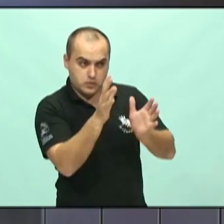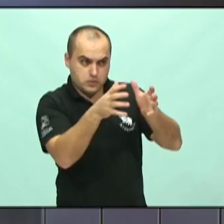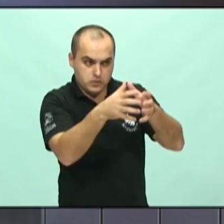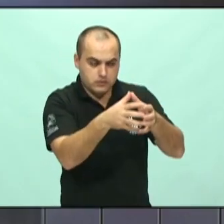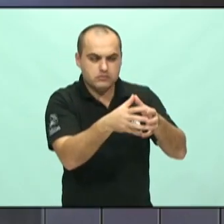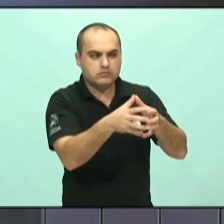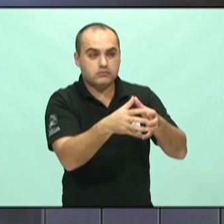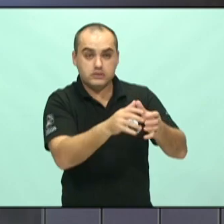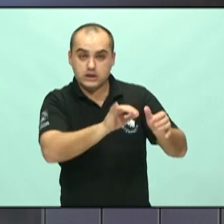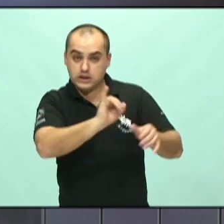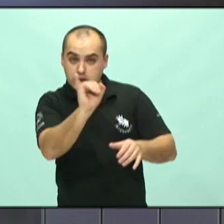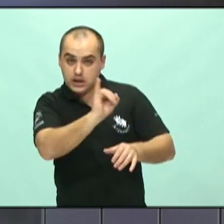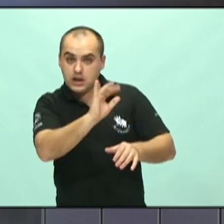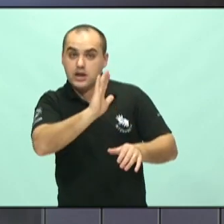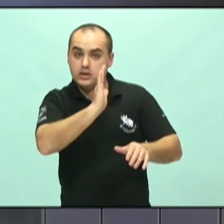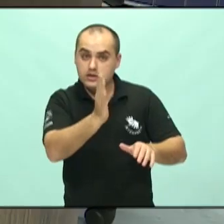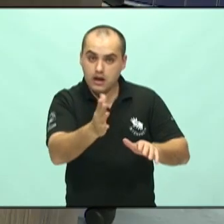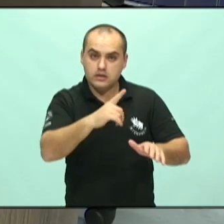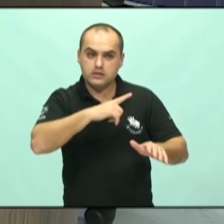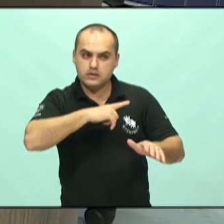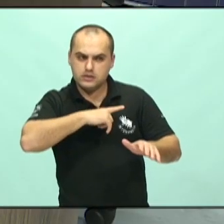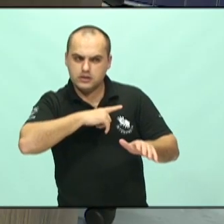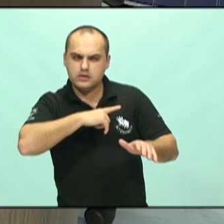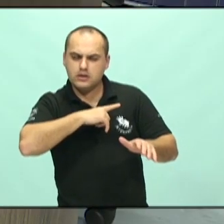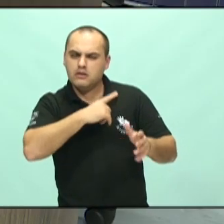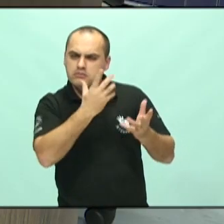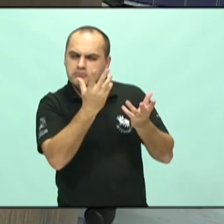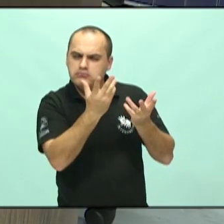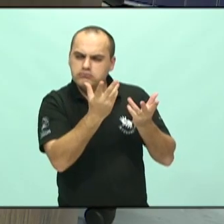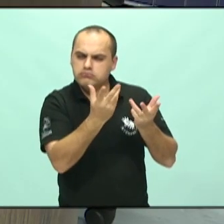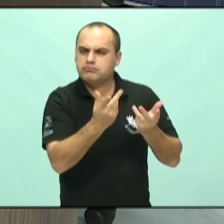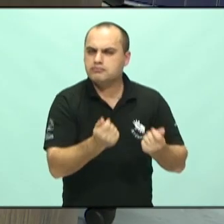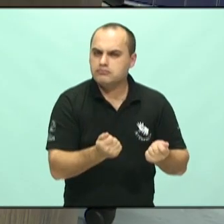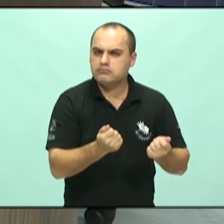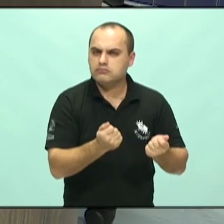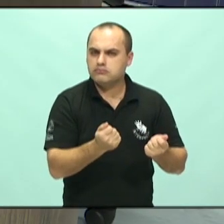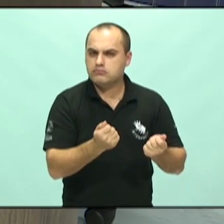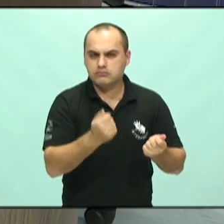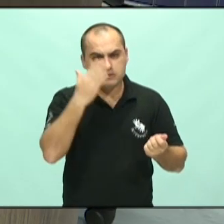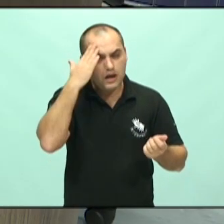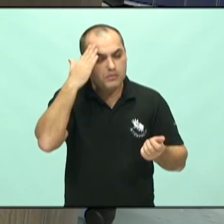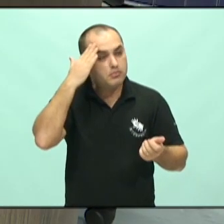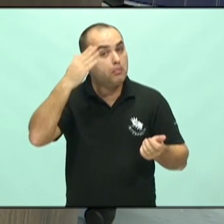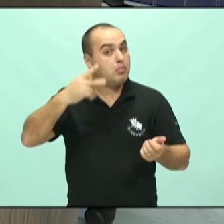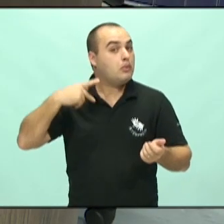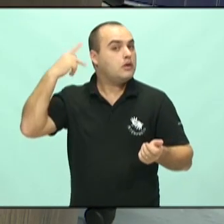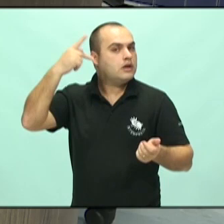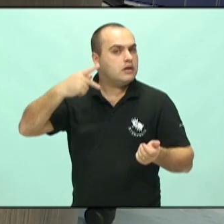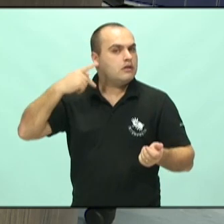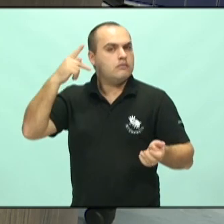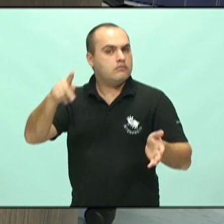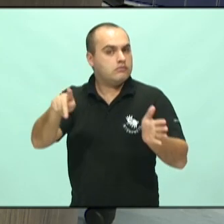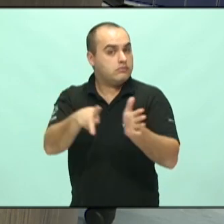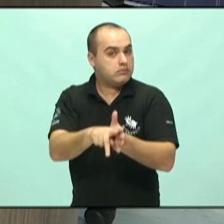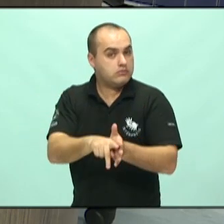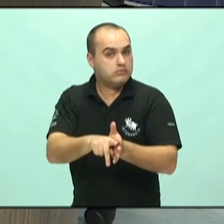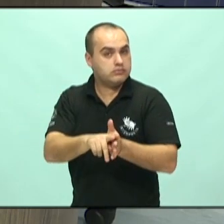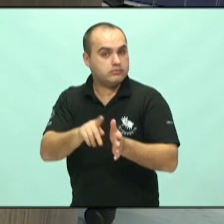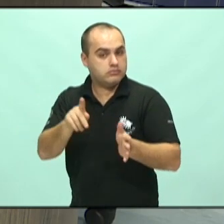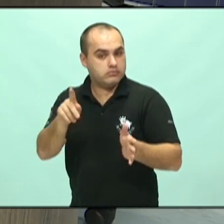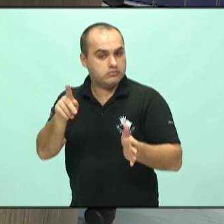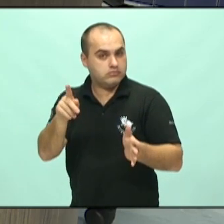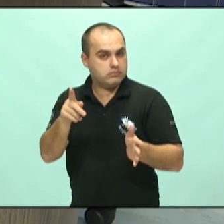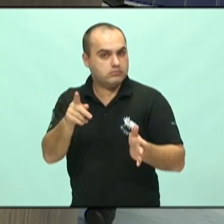movimentação para acolher, em termos de políticas públicas, para, na verdade, assim,